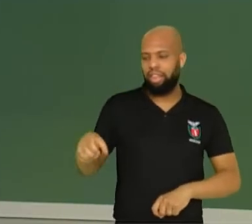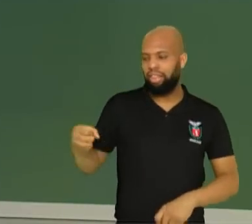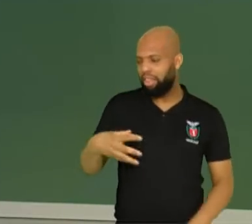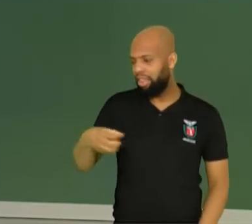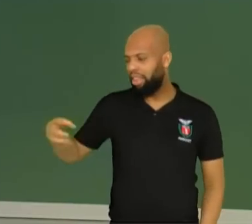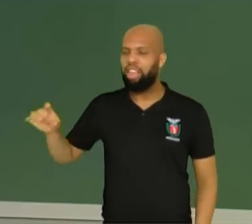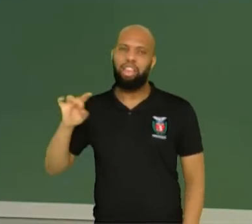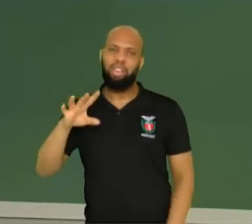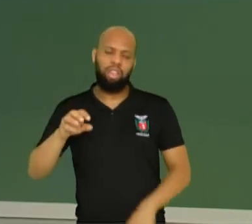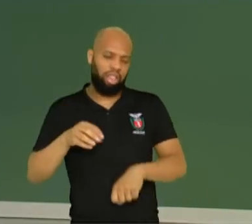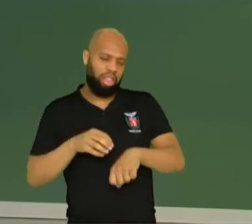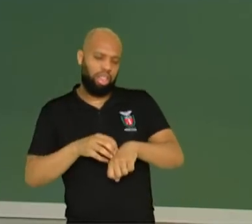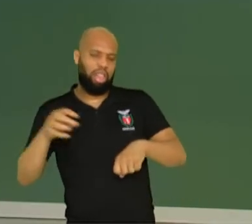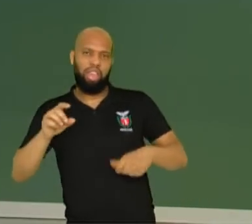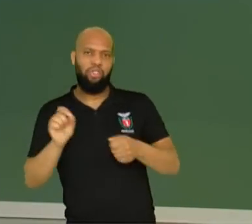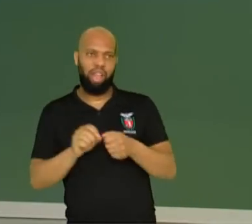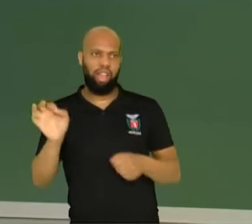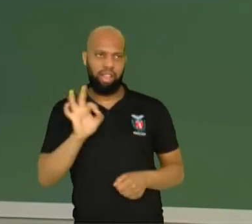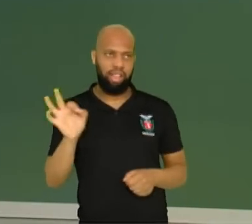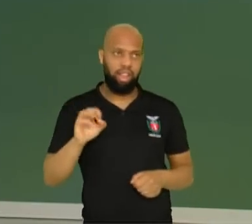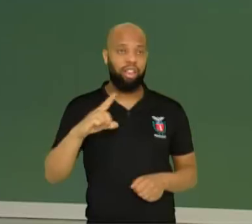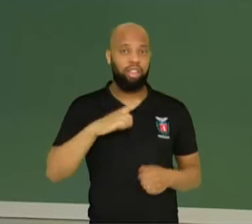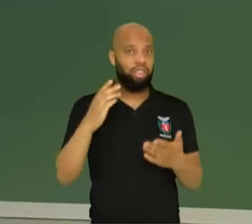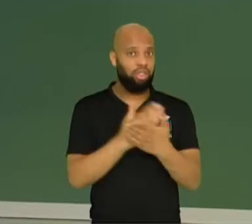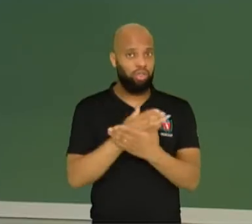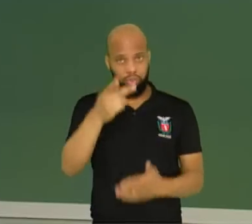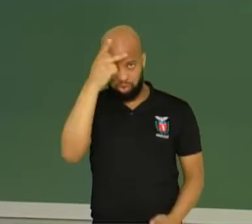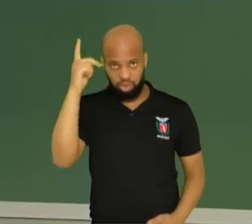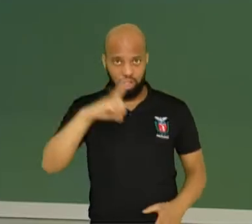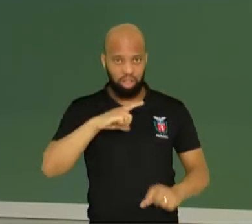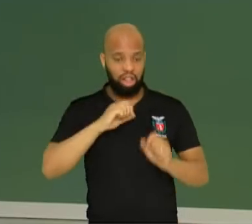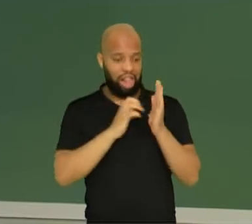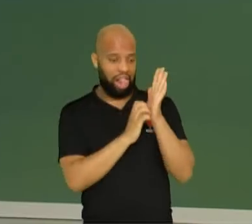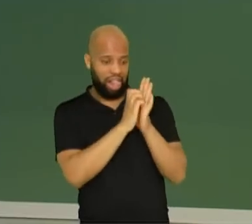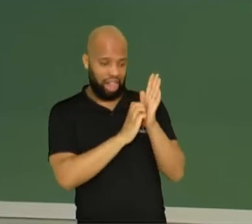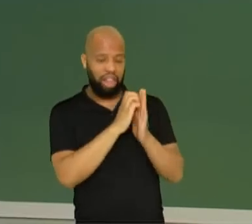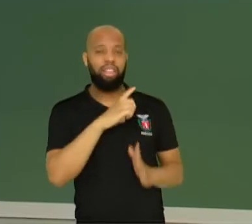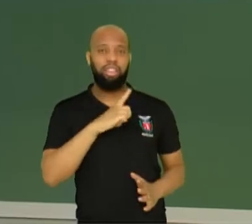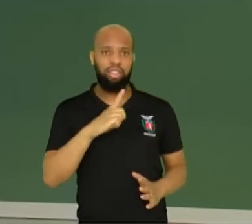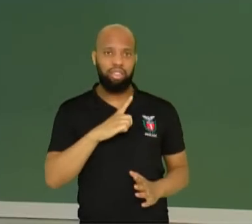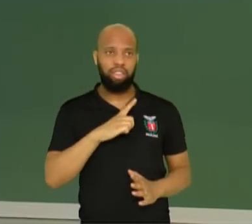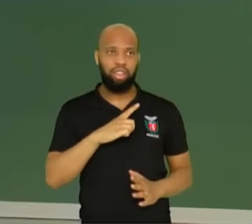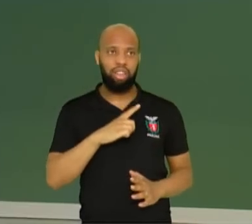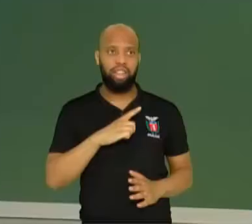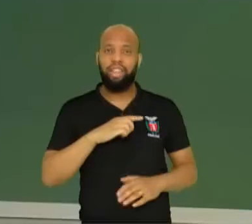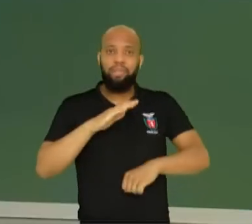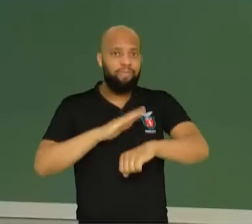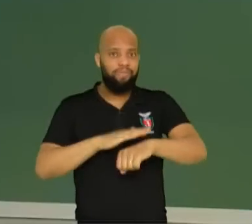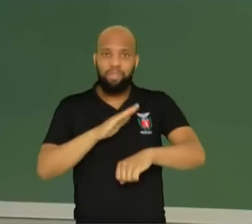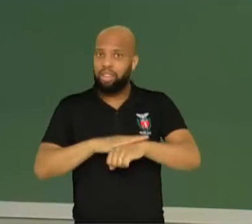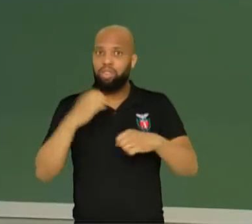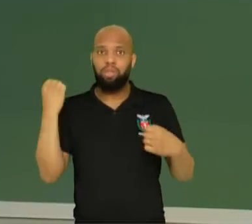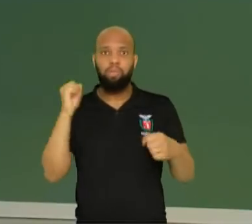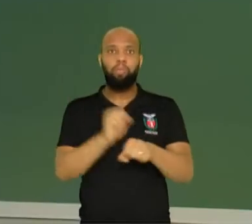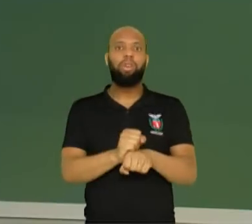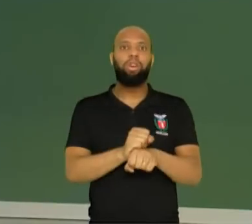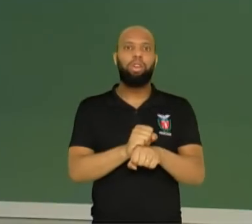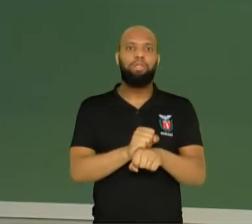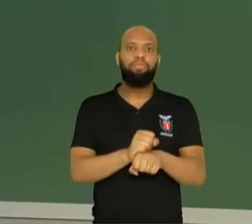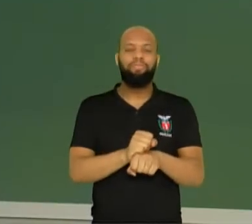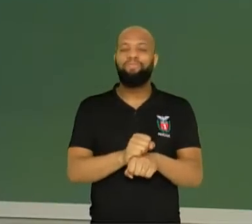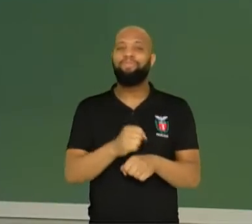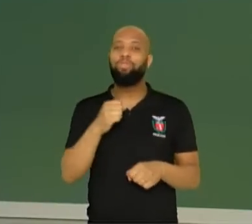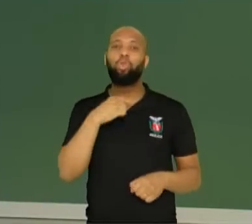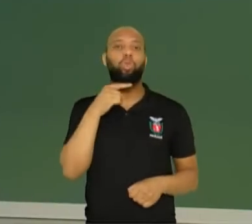aí só me deu uma encostadinha, não vai fazer nada. Tem pessoas que têm reações alérgicas, entram em choque anafilático e aí tem um problema muito